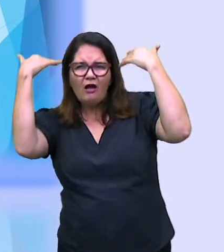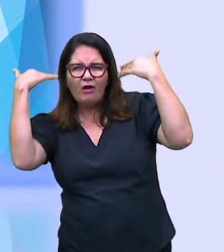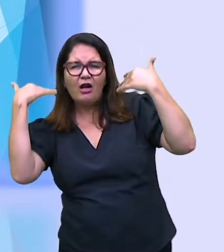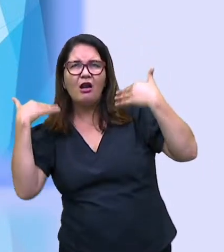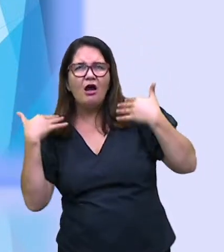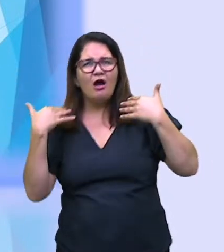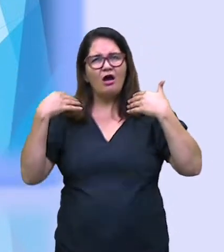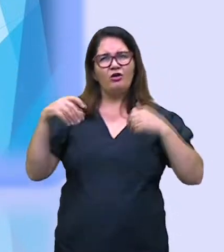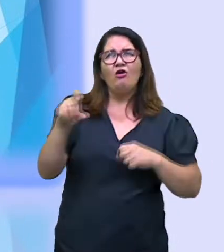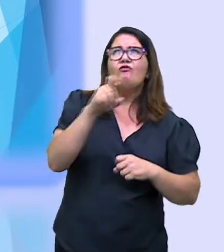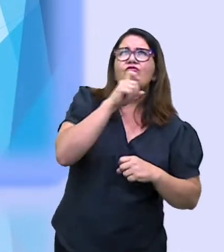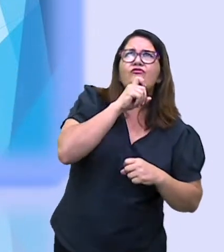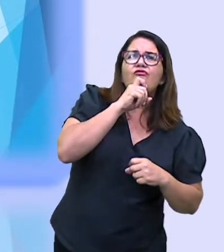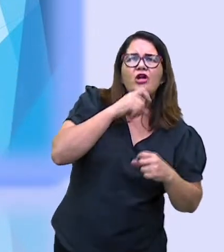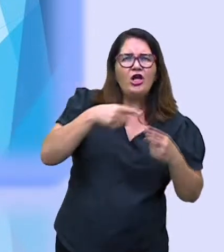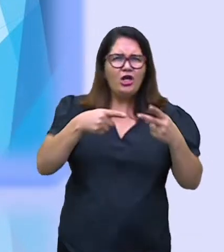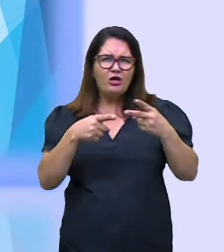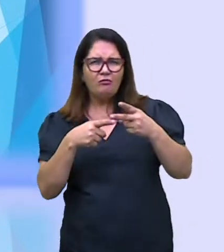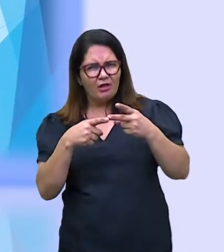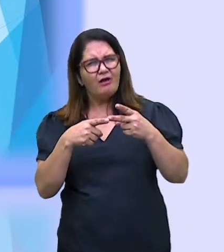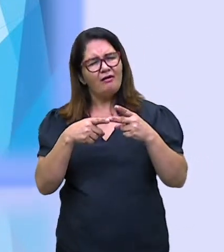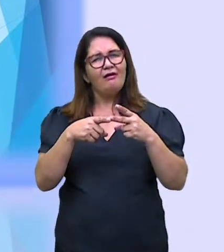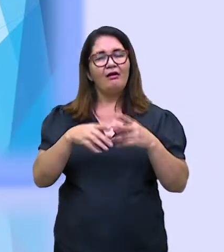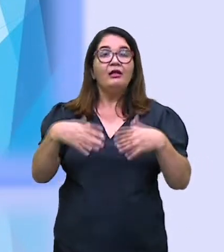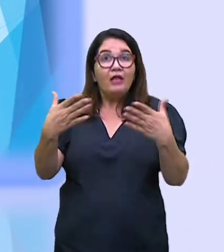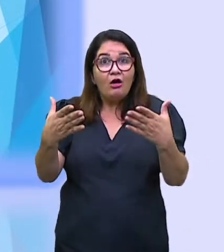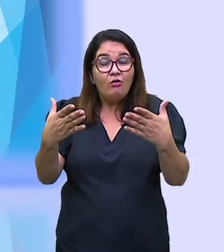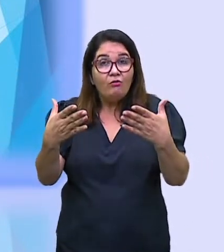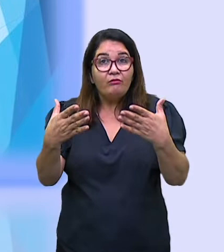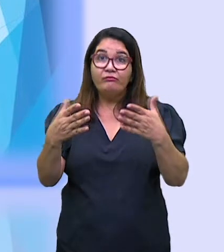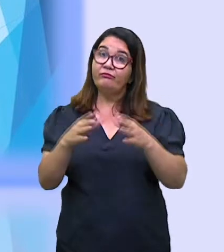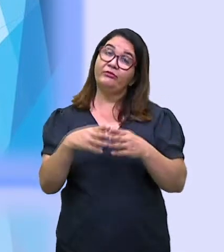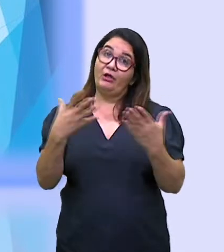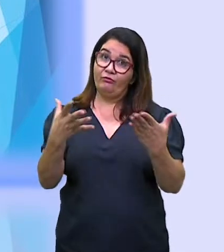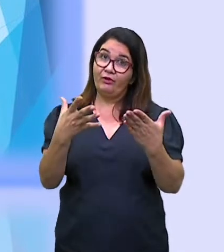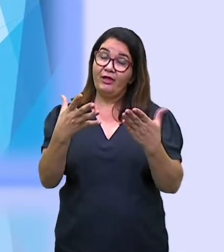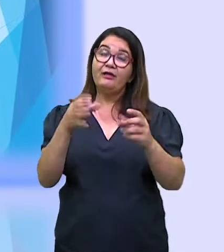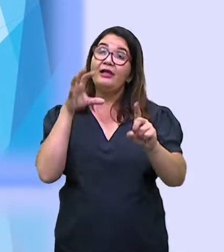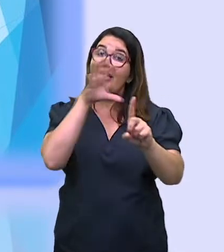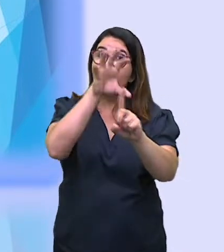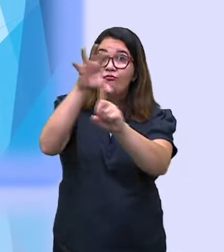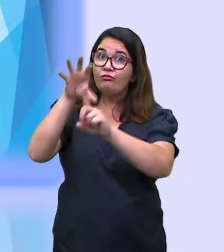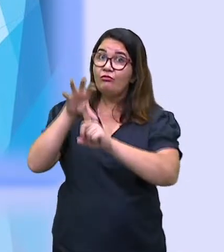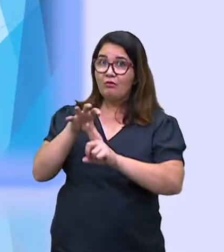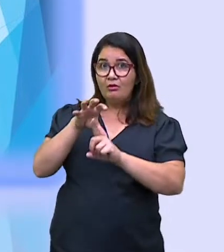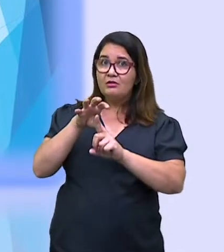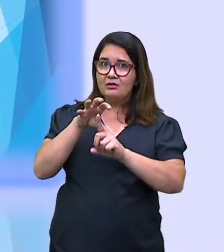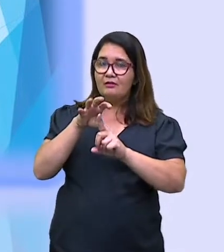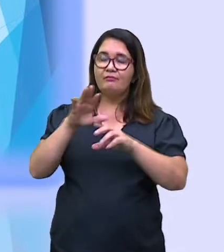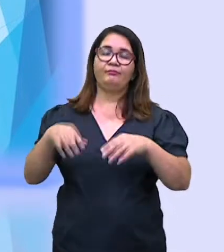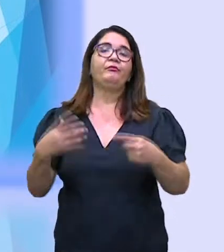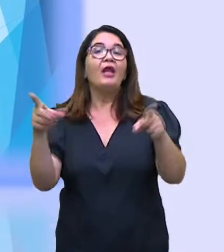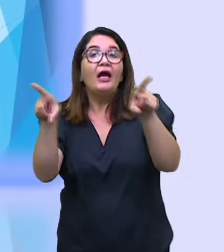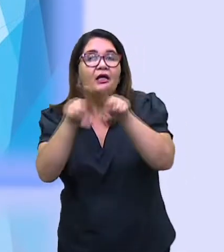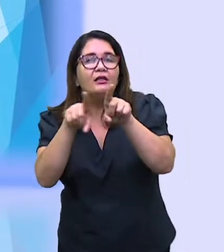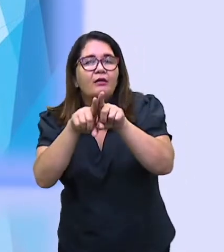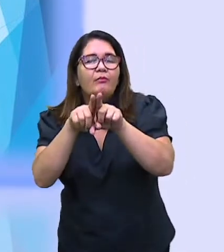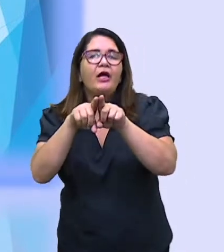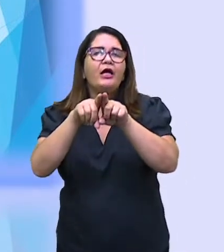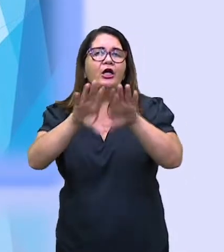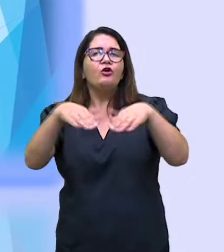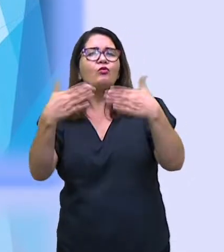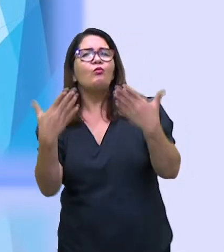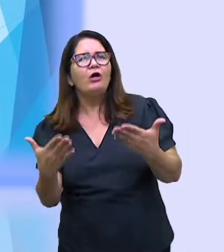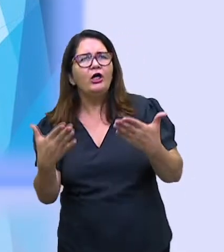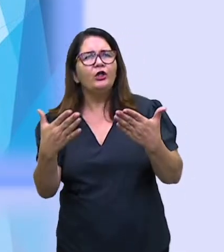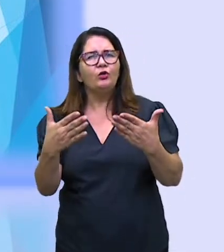mais frio, vai depender da onde eu estou inserido. Se eu estou no mar, se eu estou